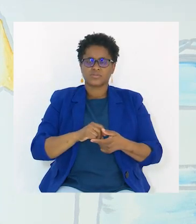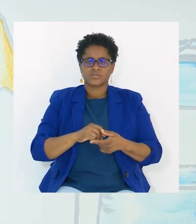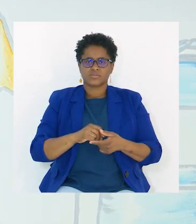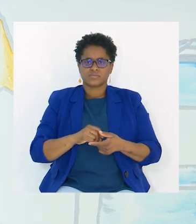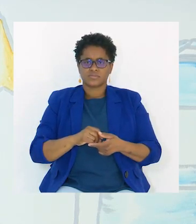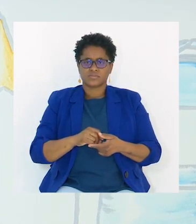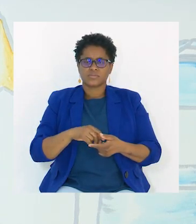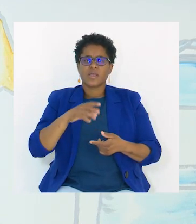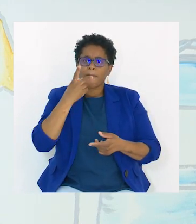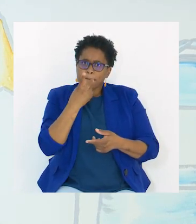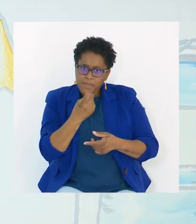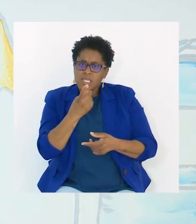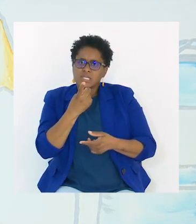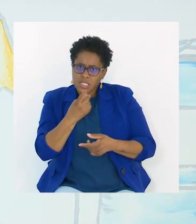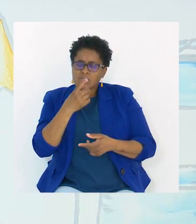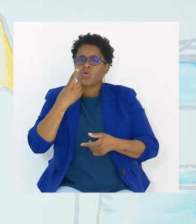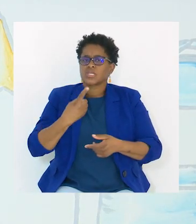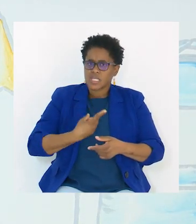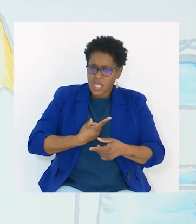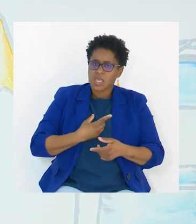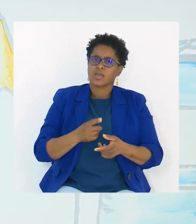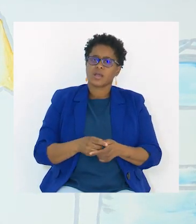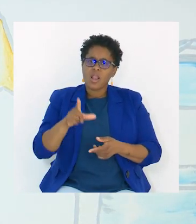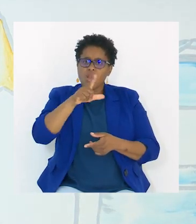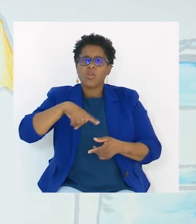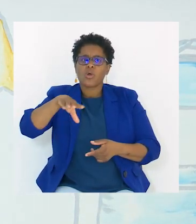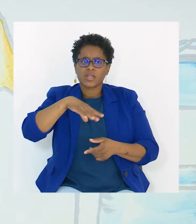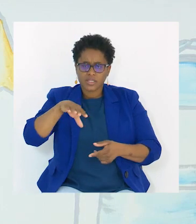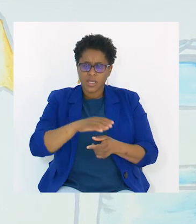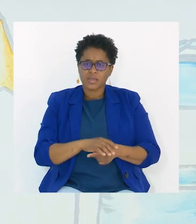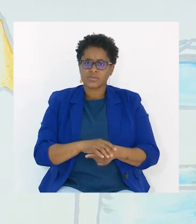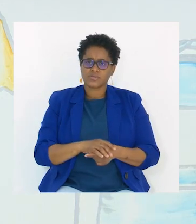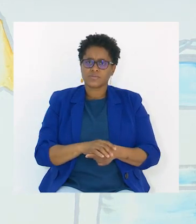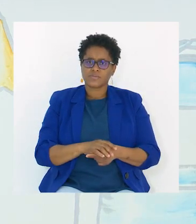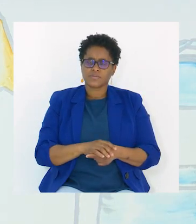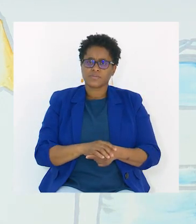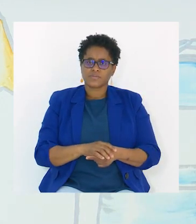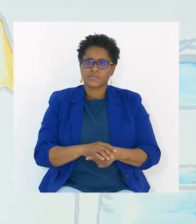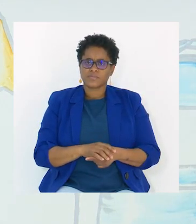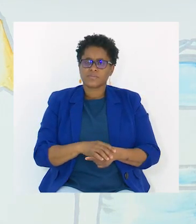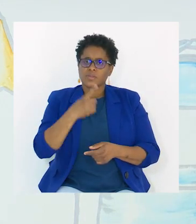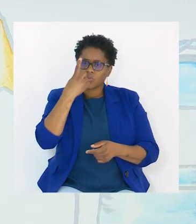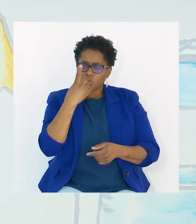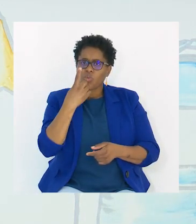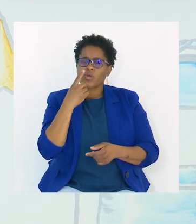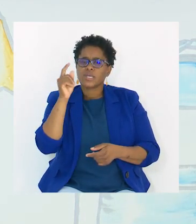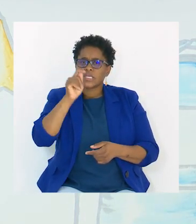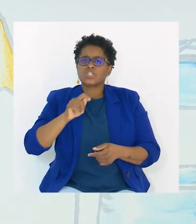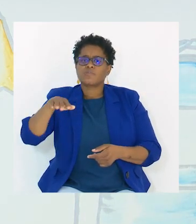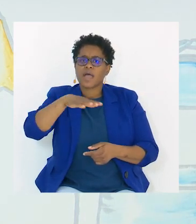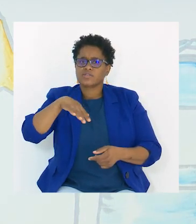narrados precisam ser localizados num